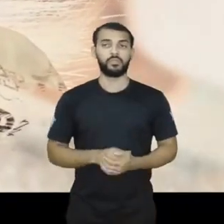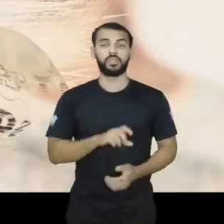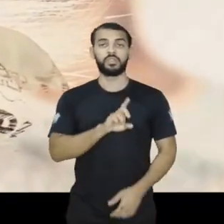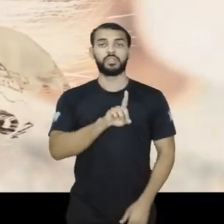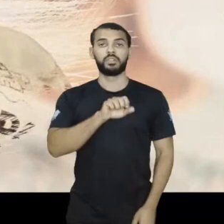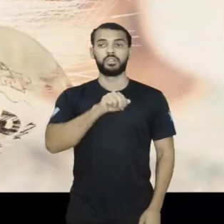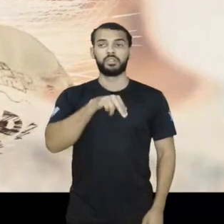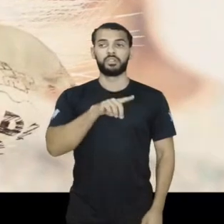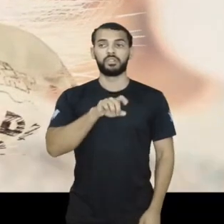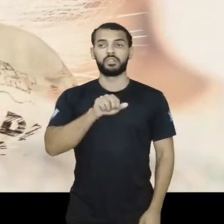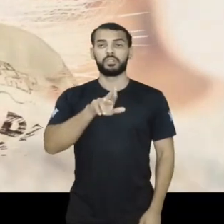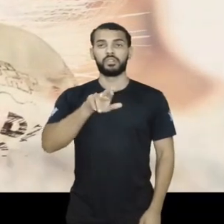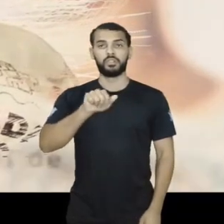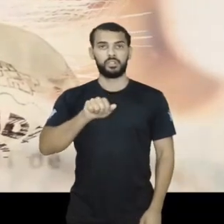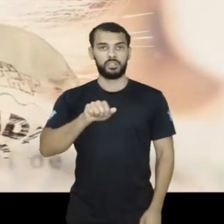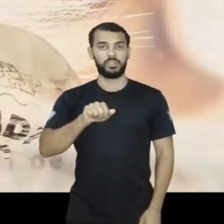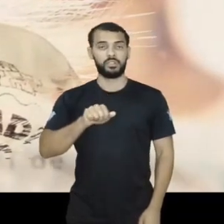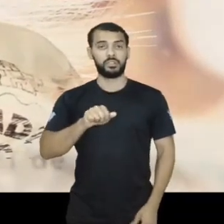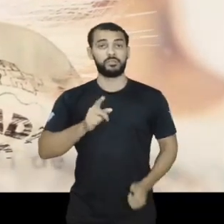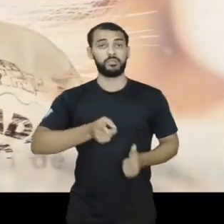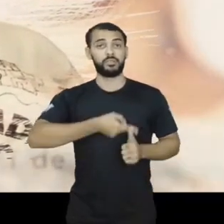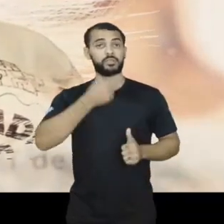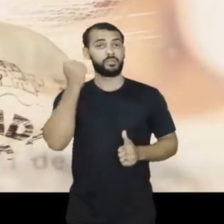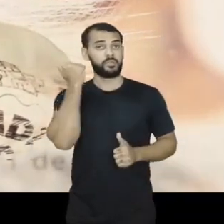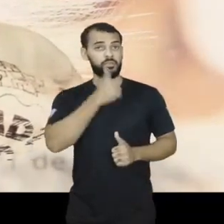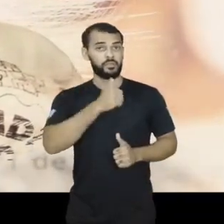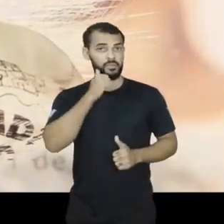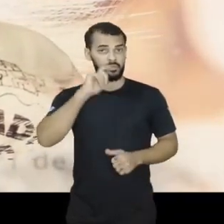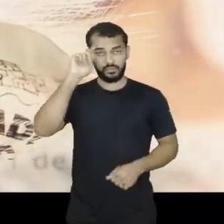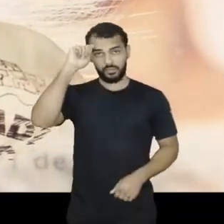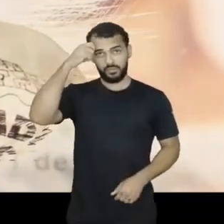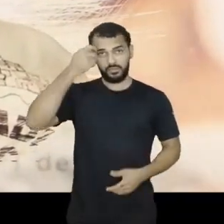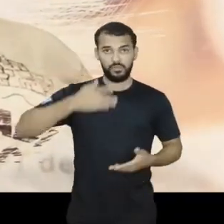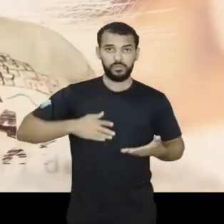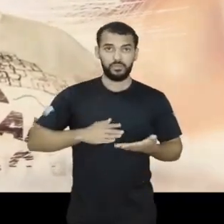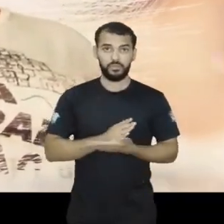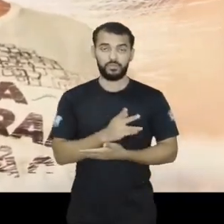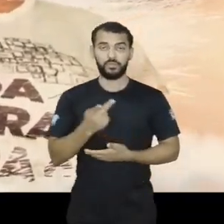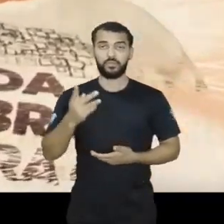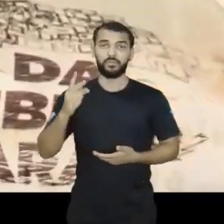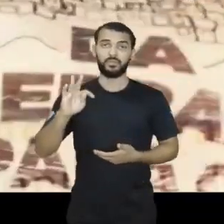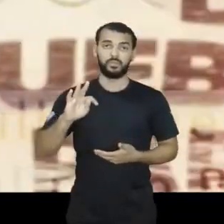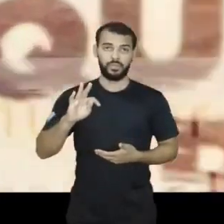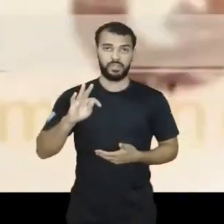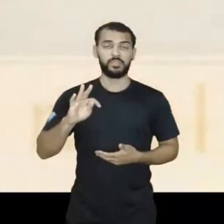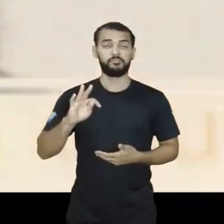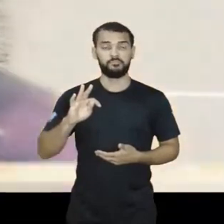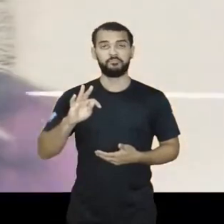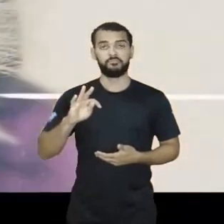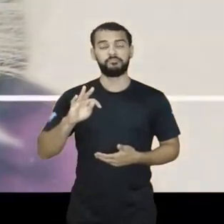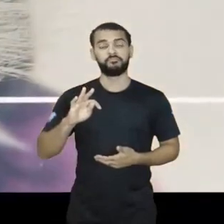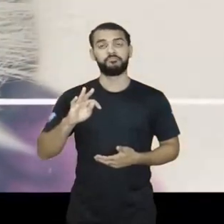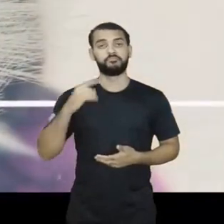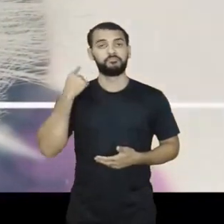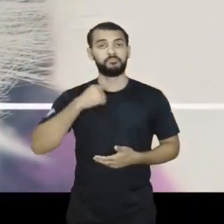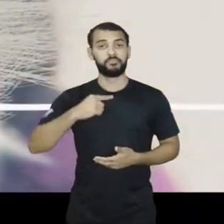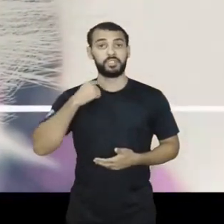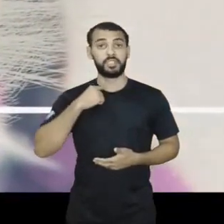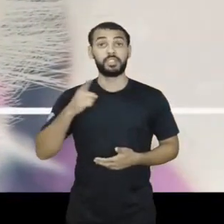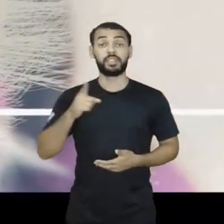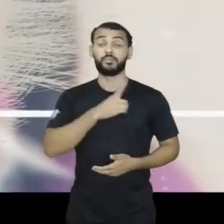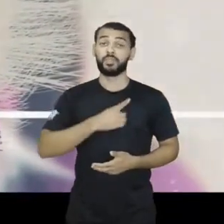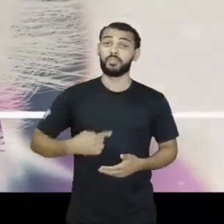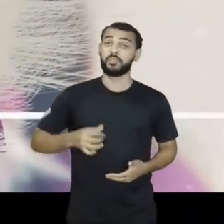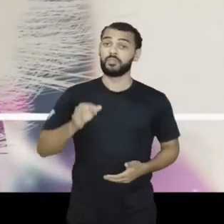Tonantzin, ela foi a primeira mulher negra eleita deputada federal pelo PT de Minas Gerais. Juliana Cardoso é a primeira